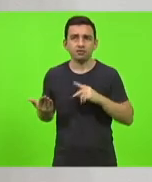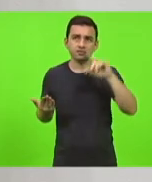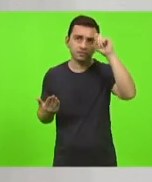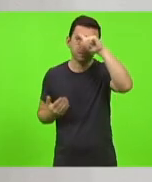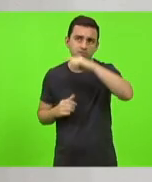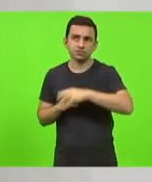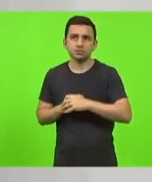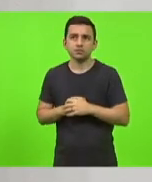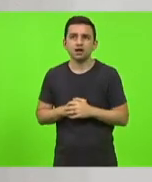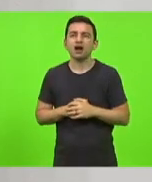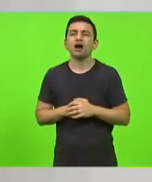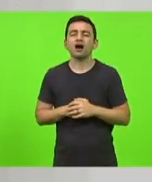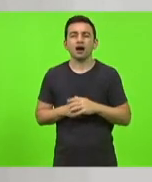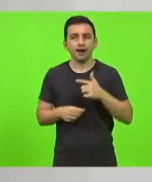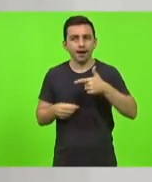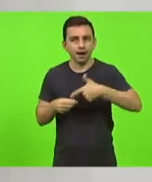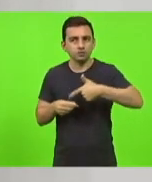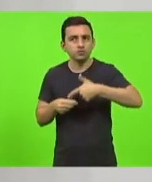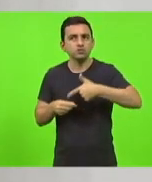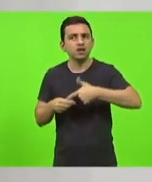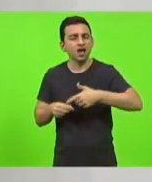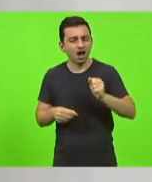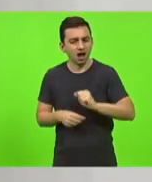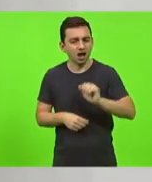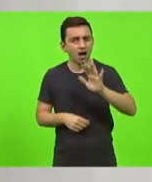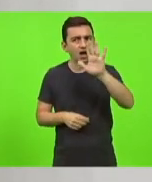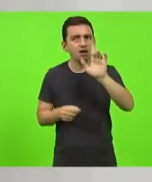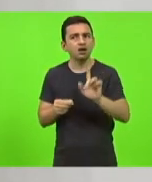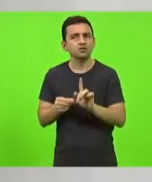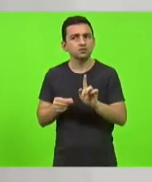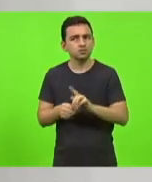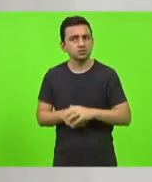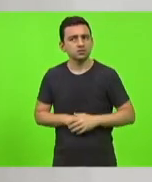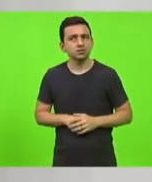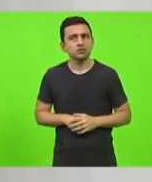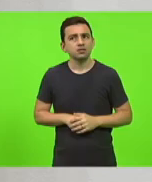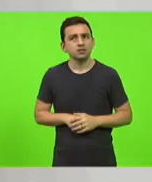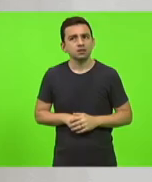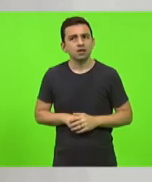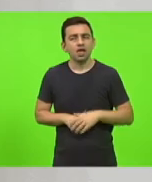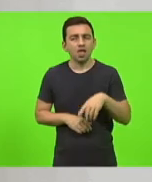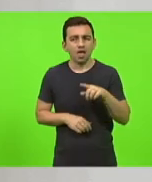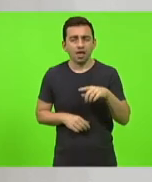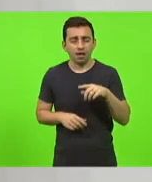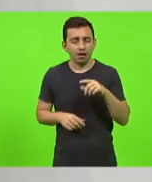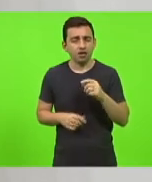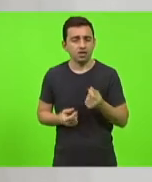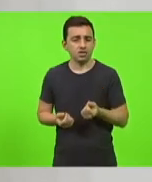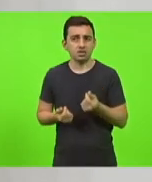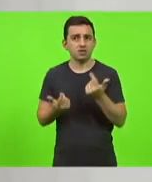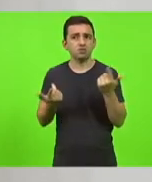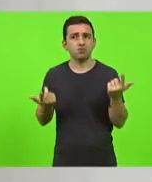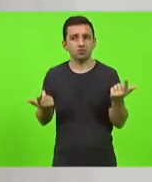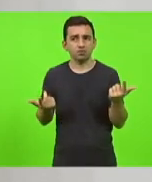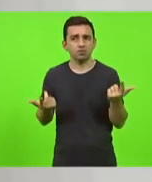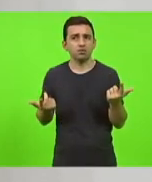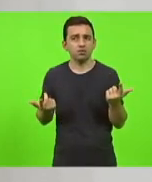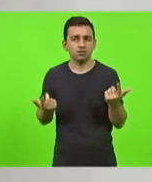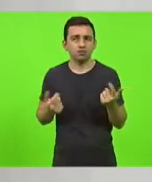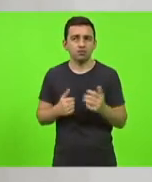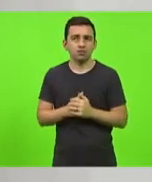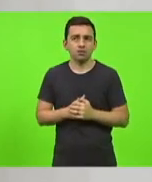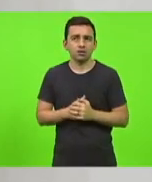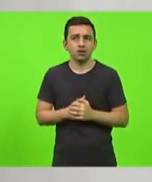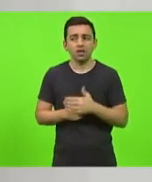que a gasolina não está barata. A gasolina hoje é um artigo de luxo. E o professor tem que colocar o